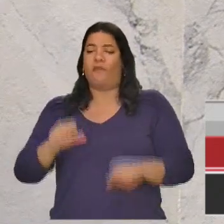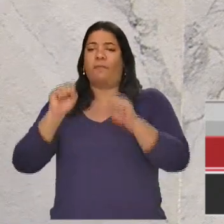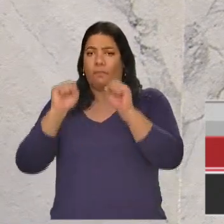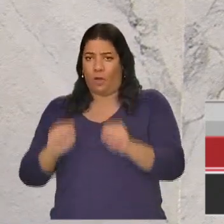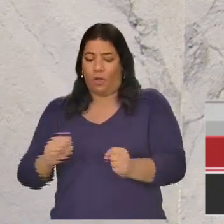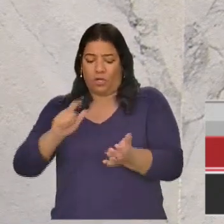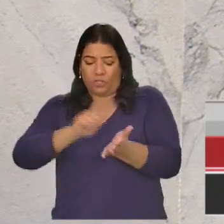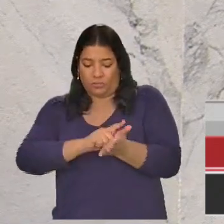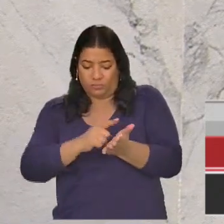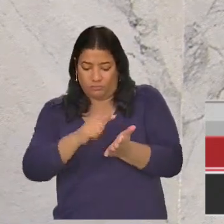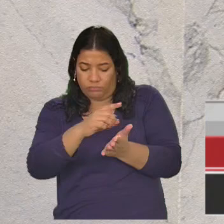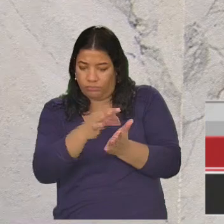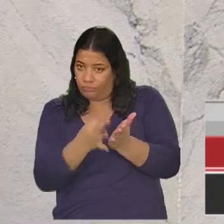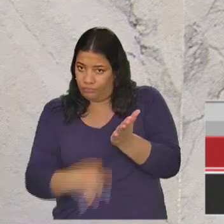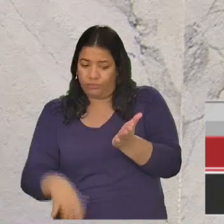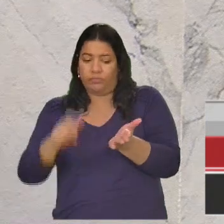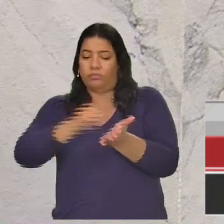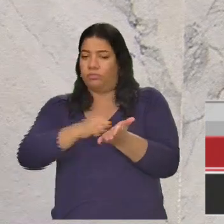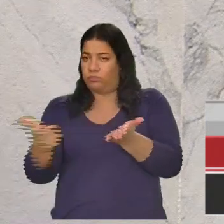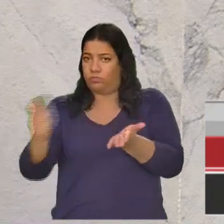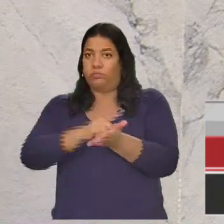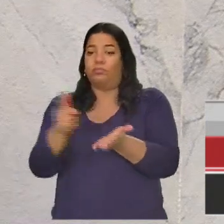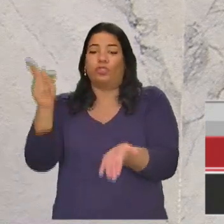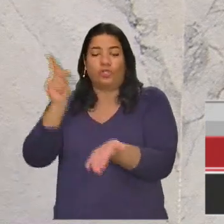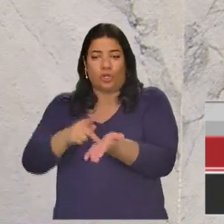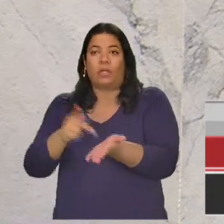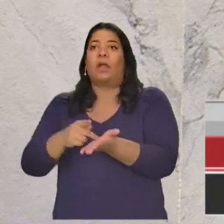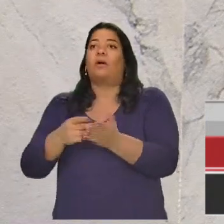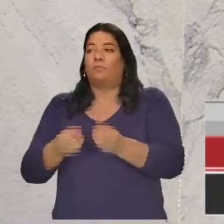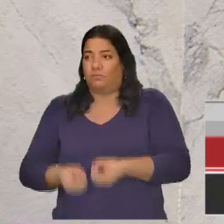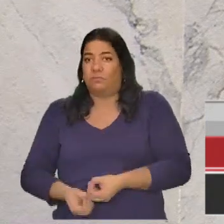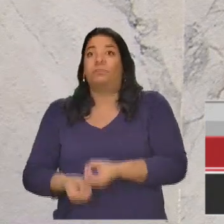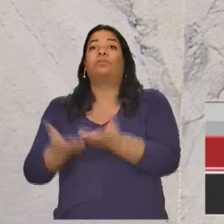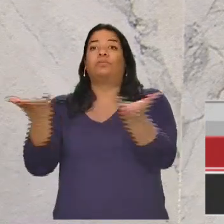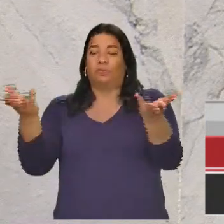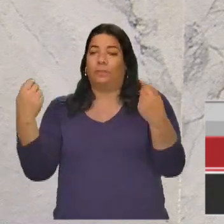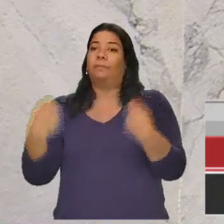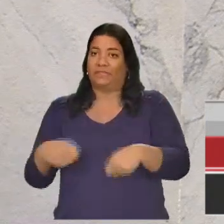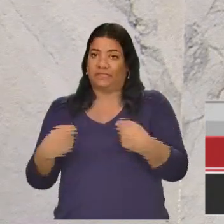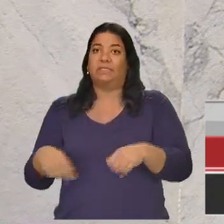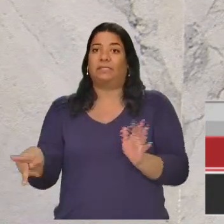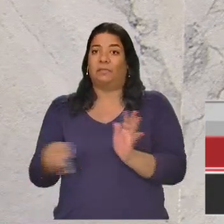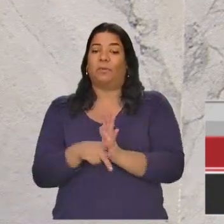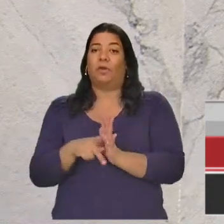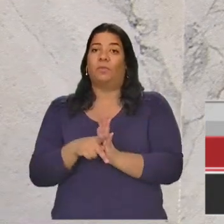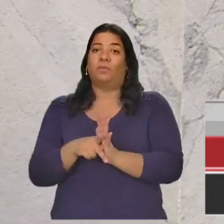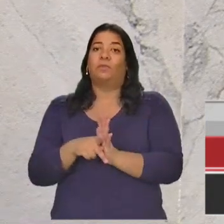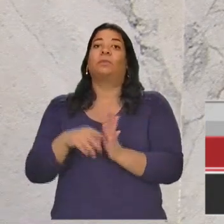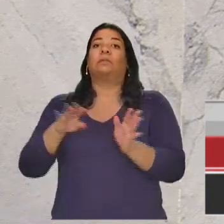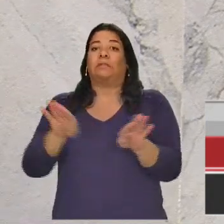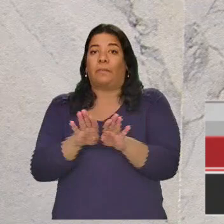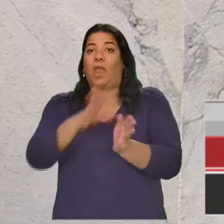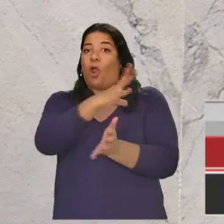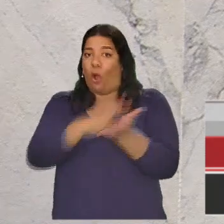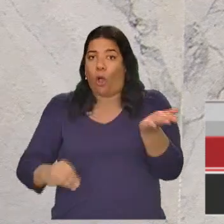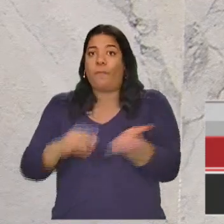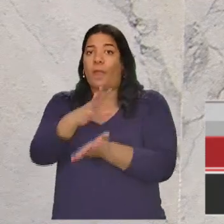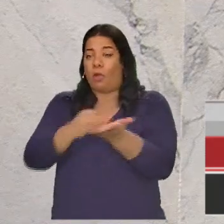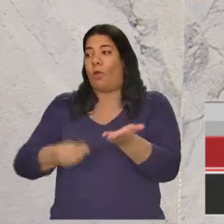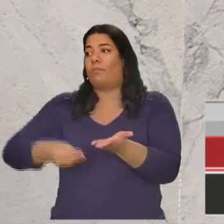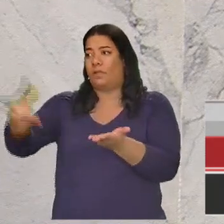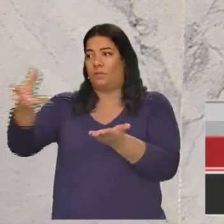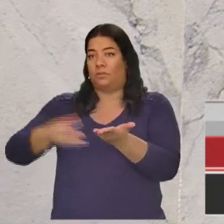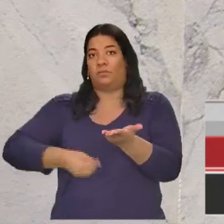no diário oficial do poder legislativo na e cópias sejam também encaminhadas para